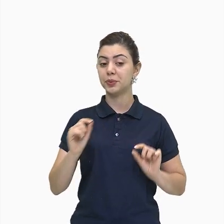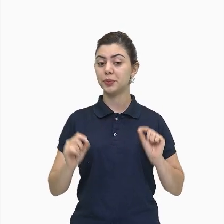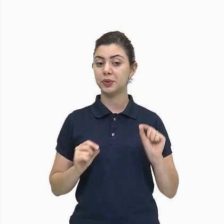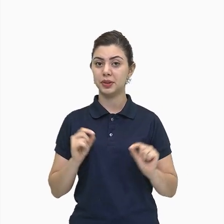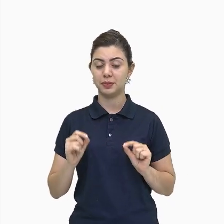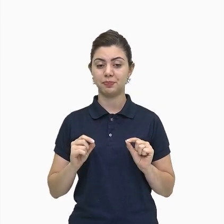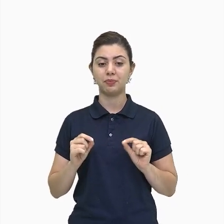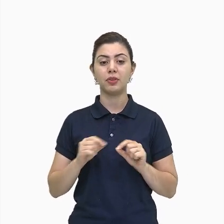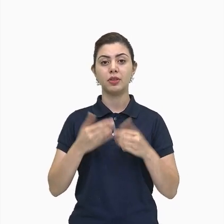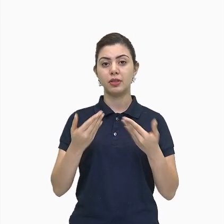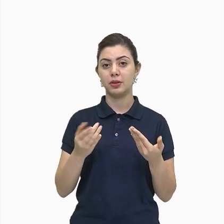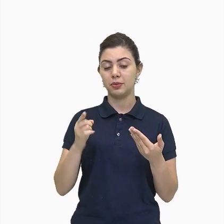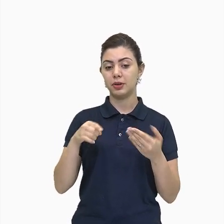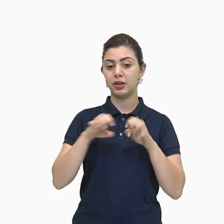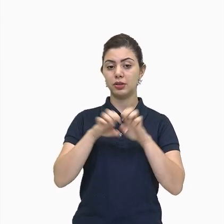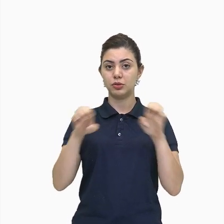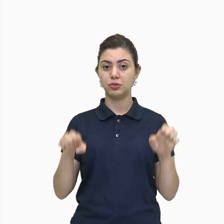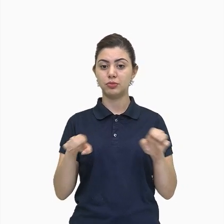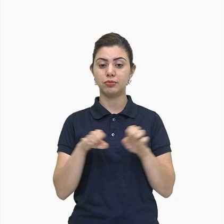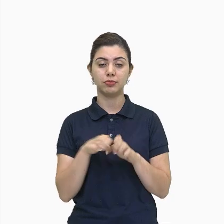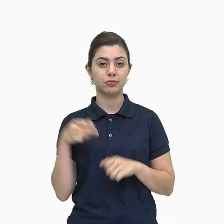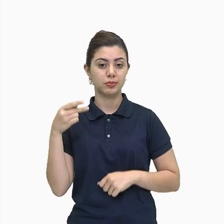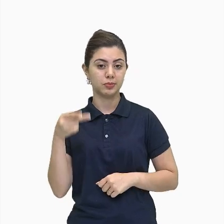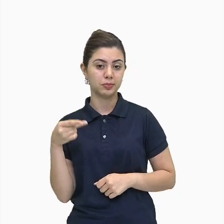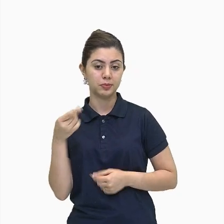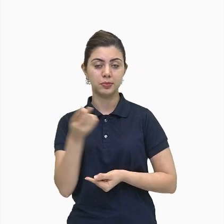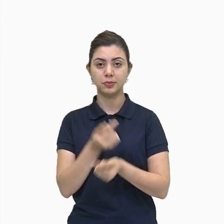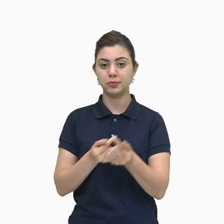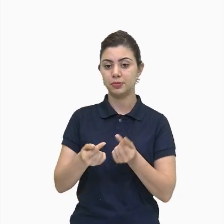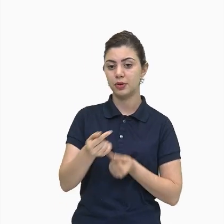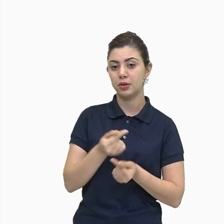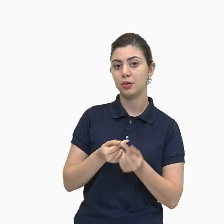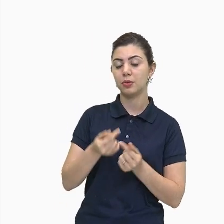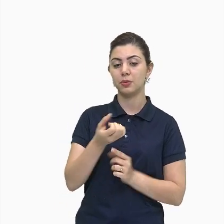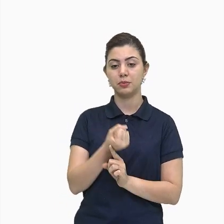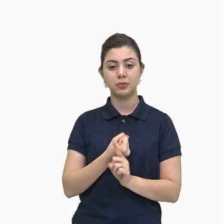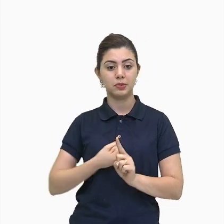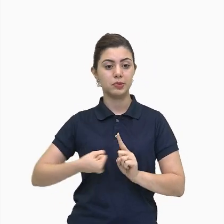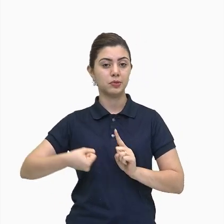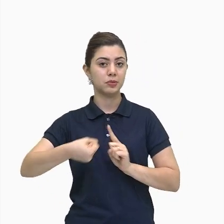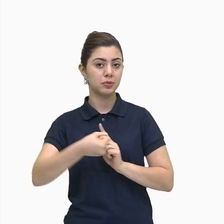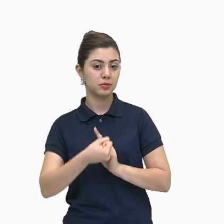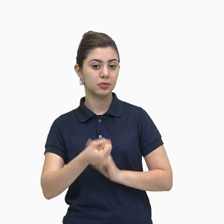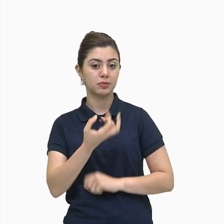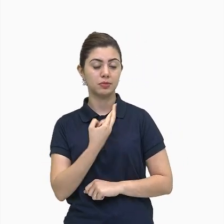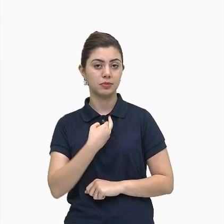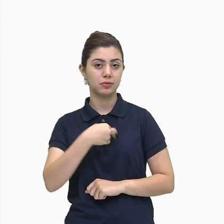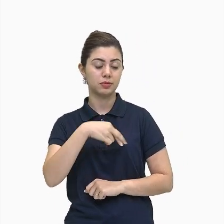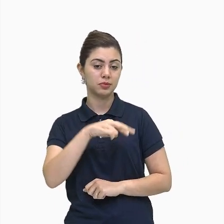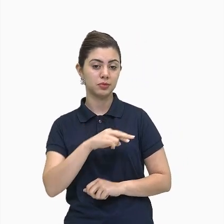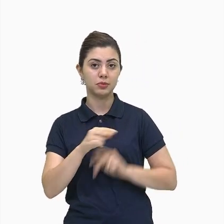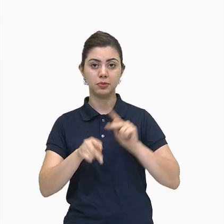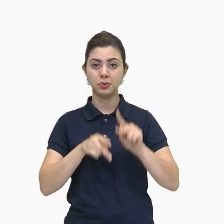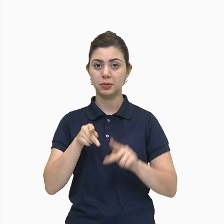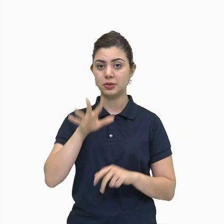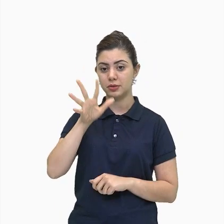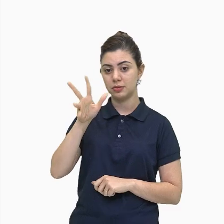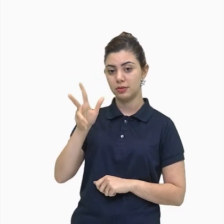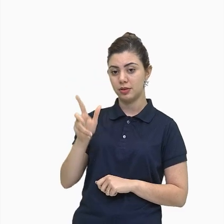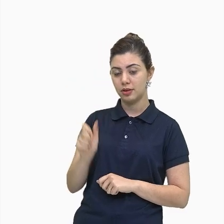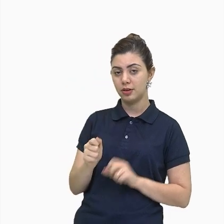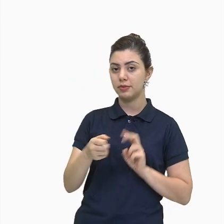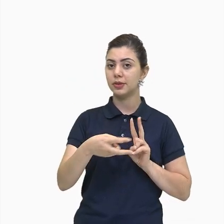nosso detalhamento, nós vamos ver estrutura política, econômica, social e religiosa